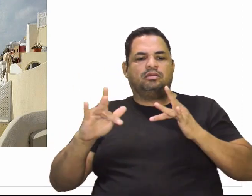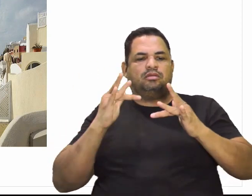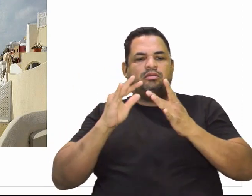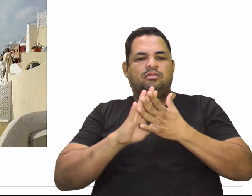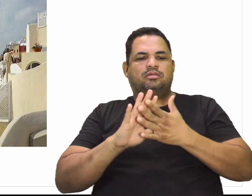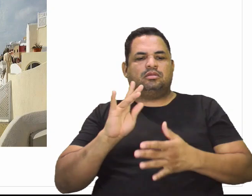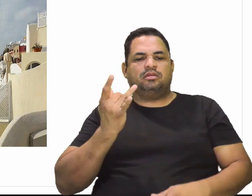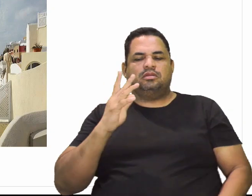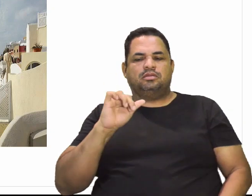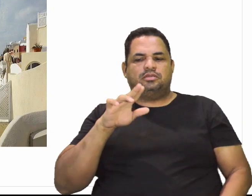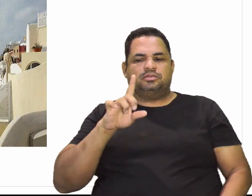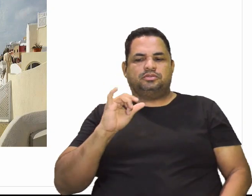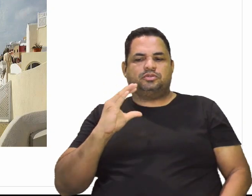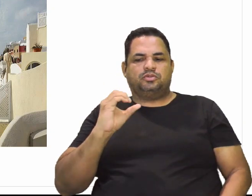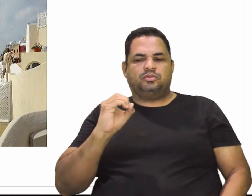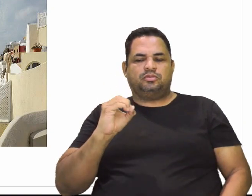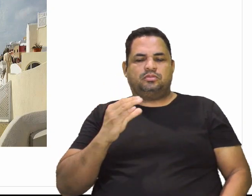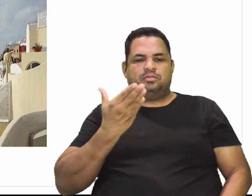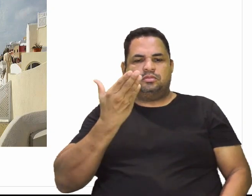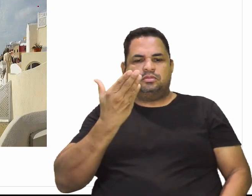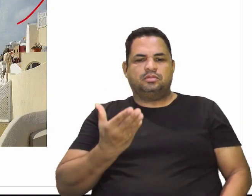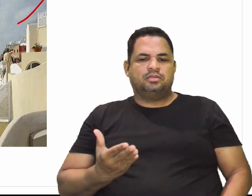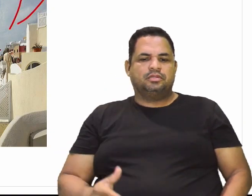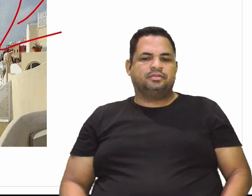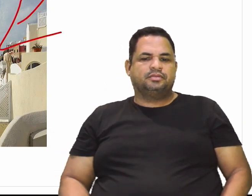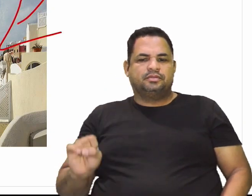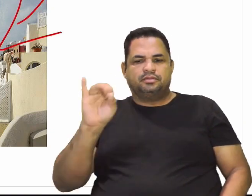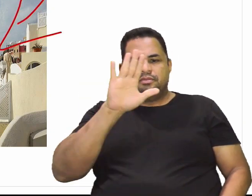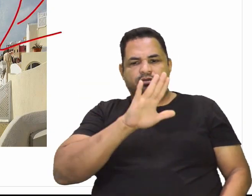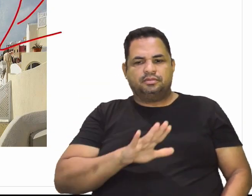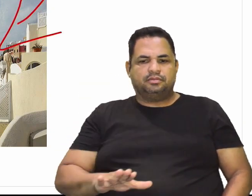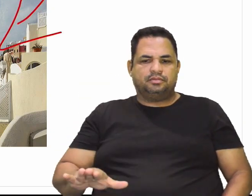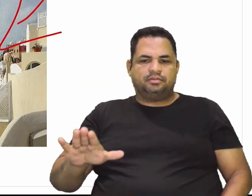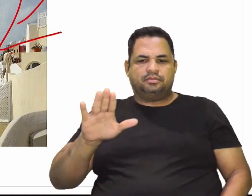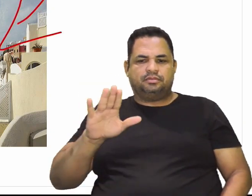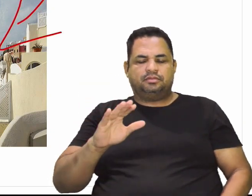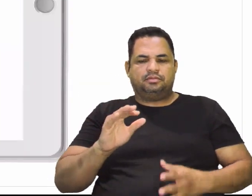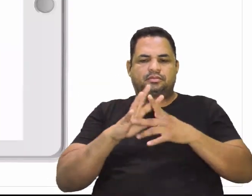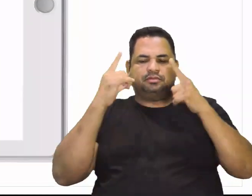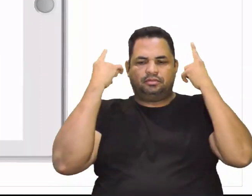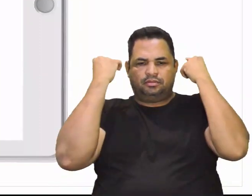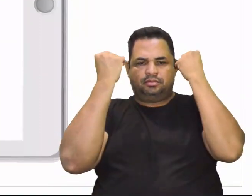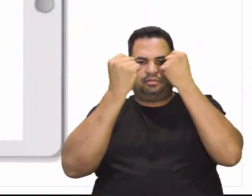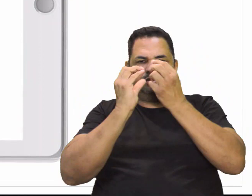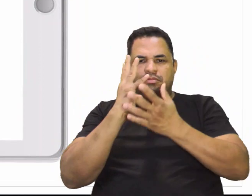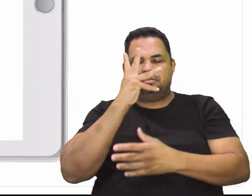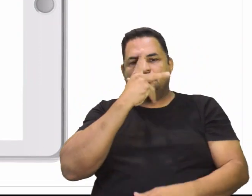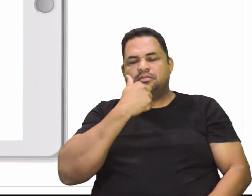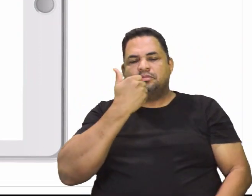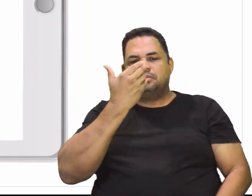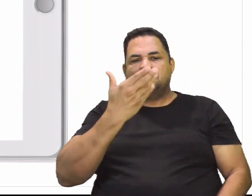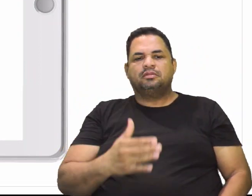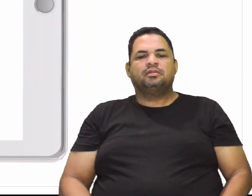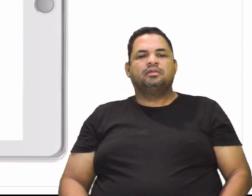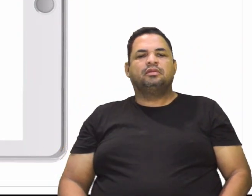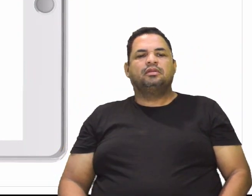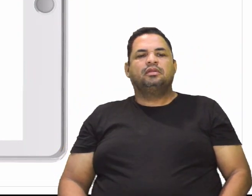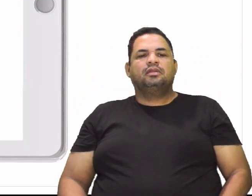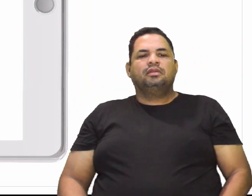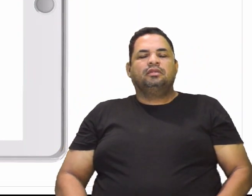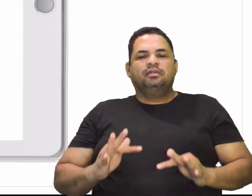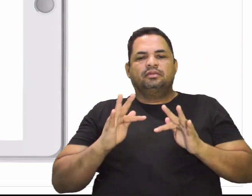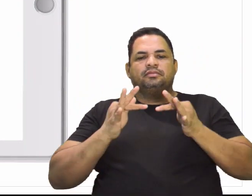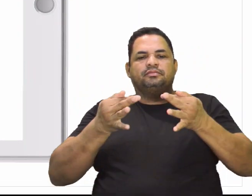período helenístico. Aqui é a imagem da Grécia. Linda, né? Parte dela. Por